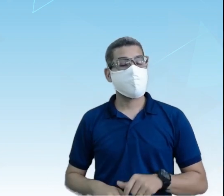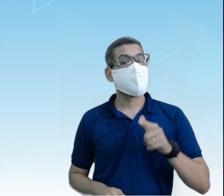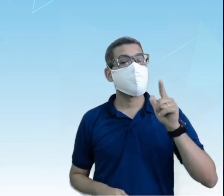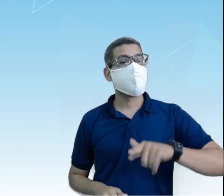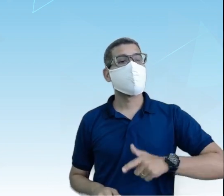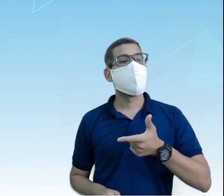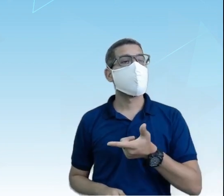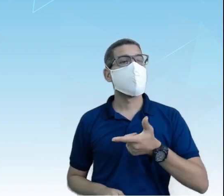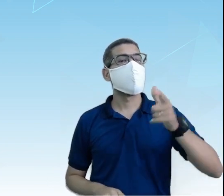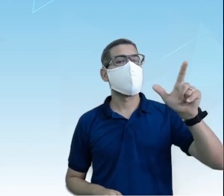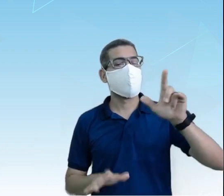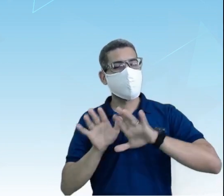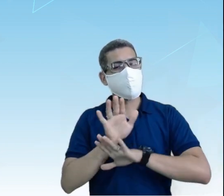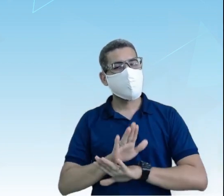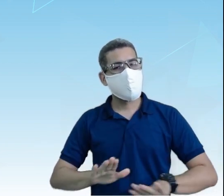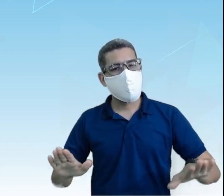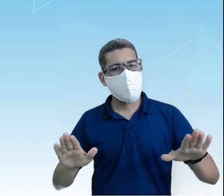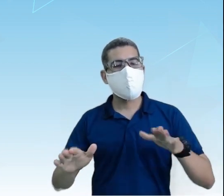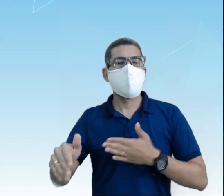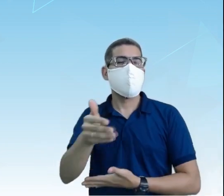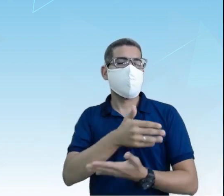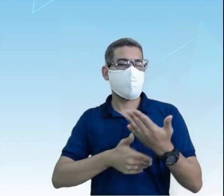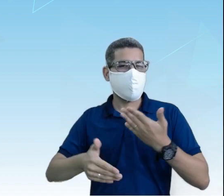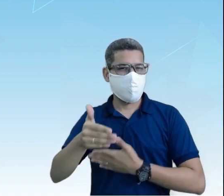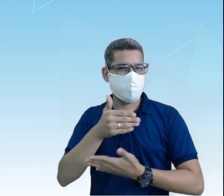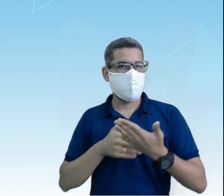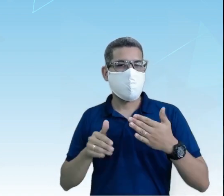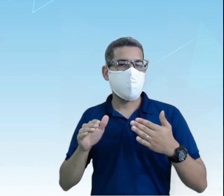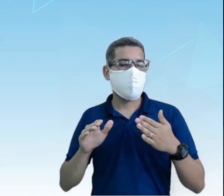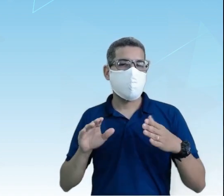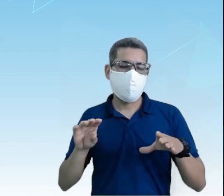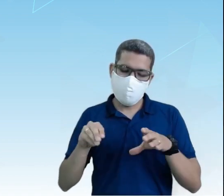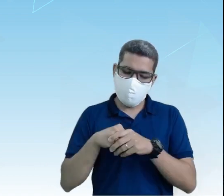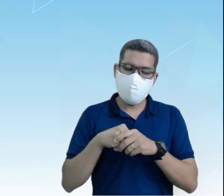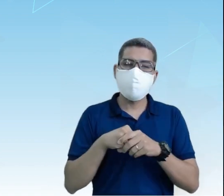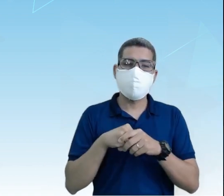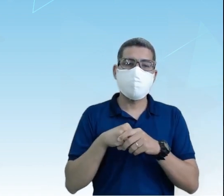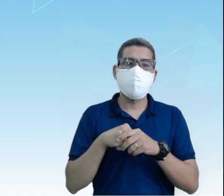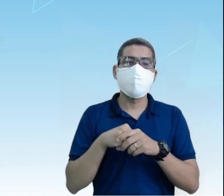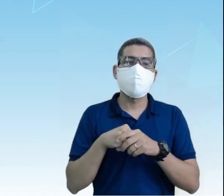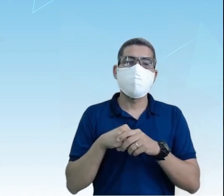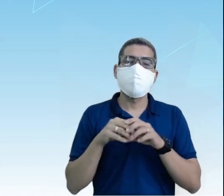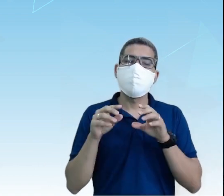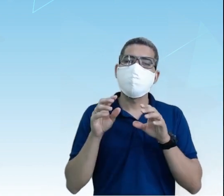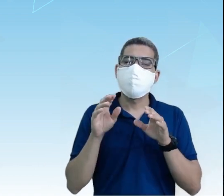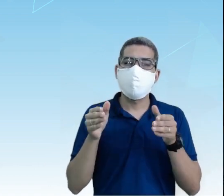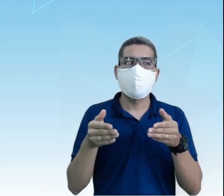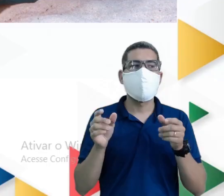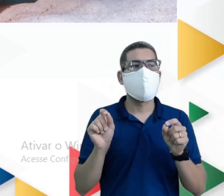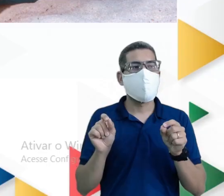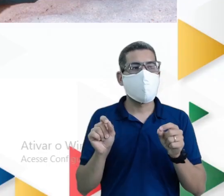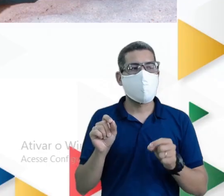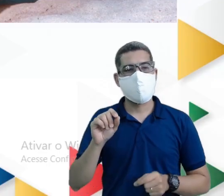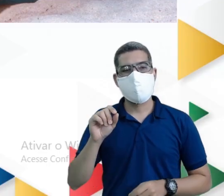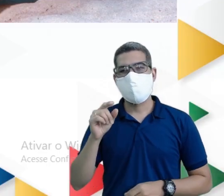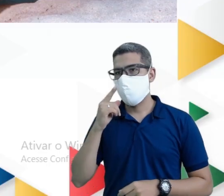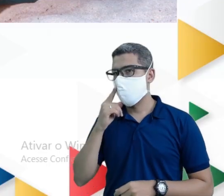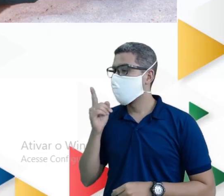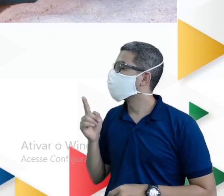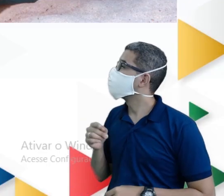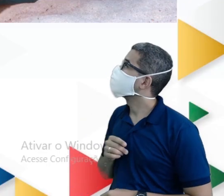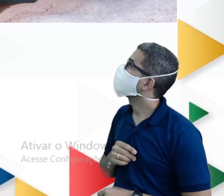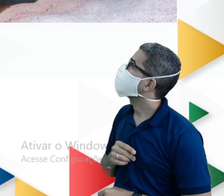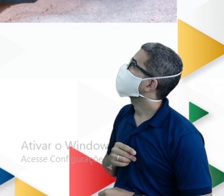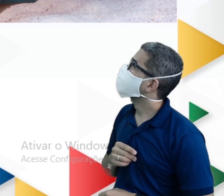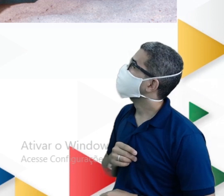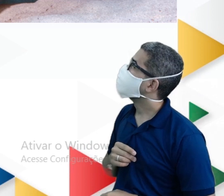relação, que é a harmônica, de relações que são interespecíficas. Existe o comensalismo. Coloque aí essa imagem para que o